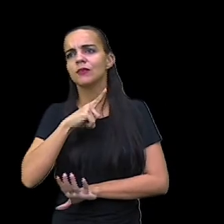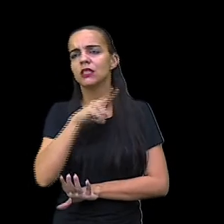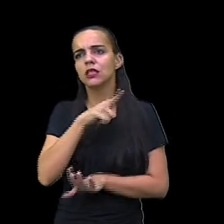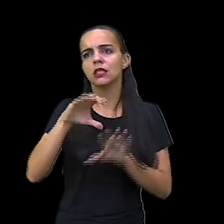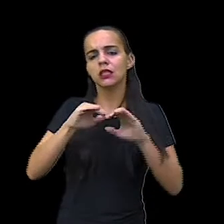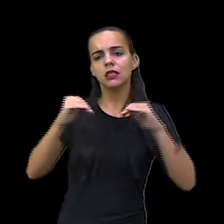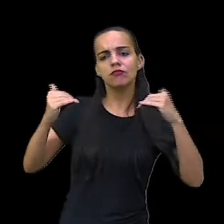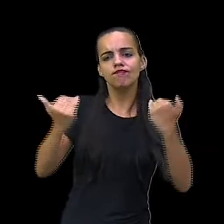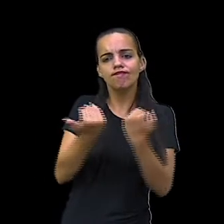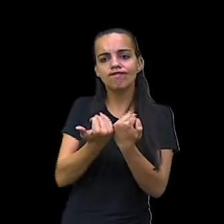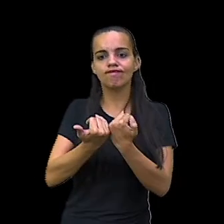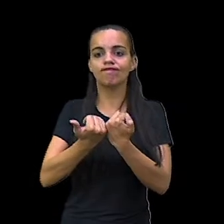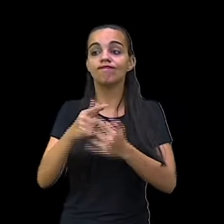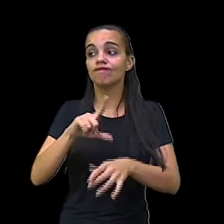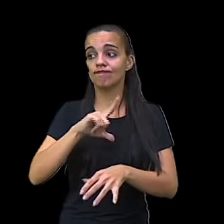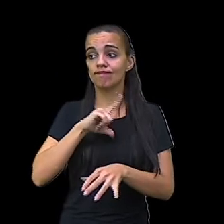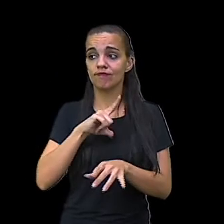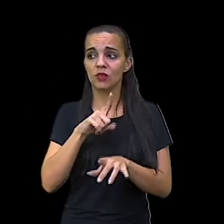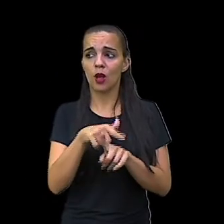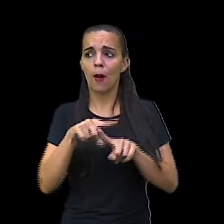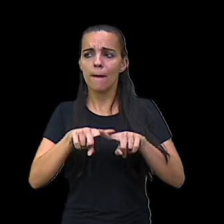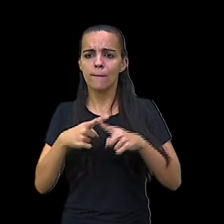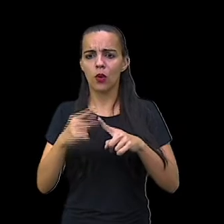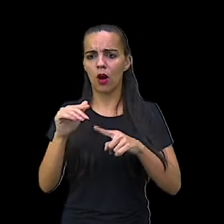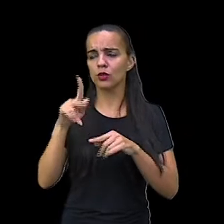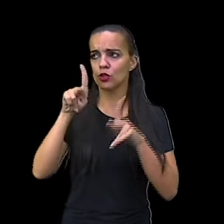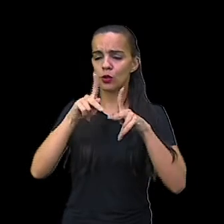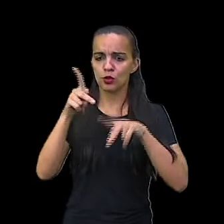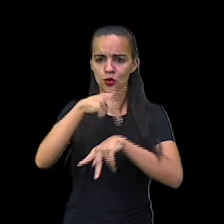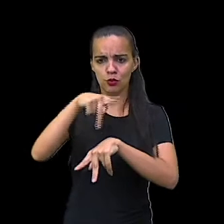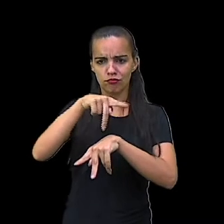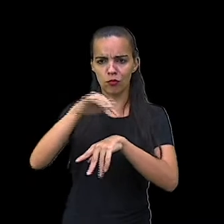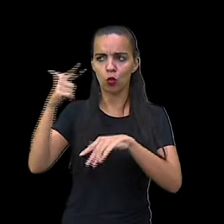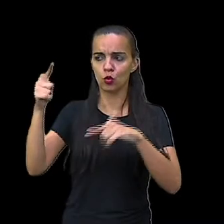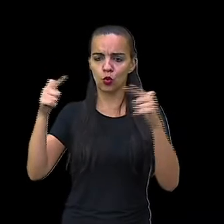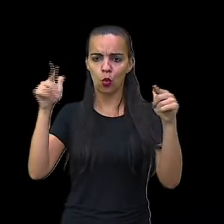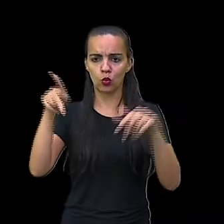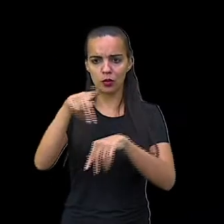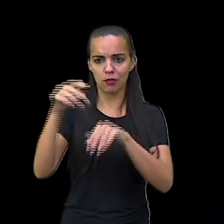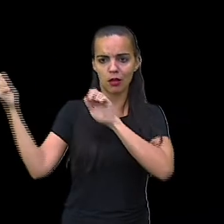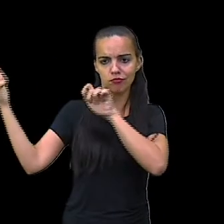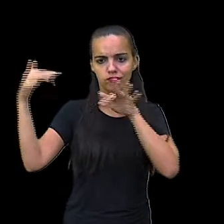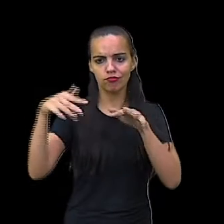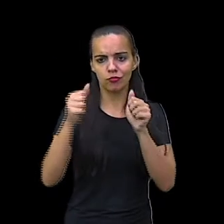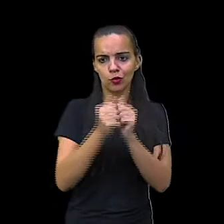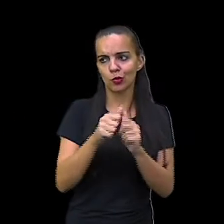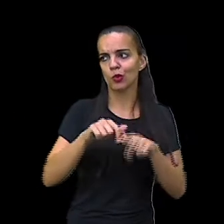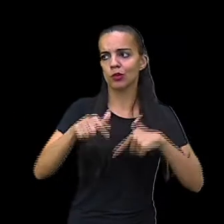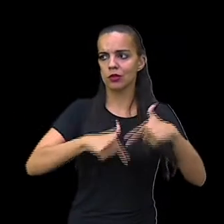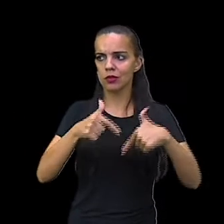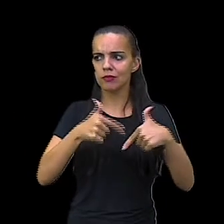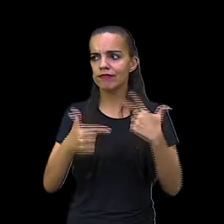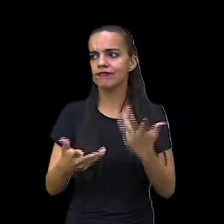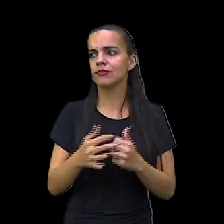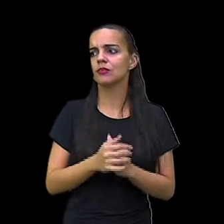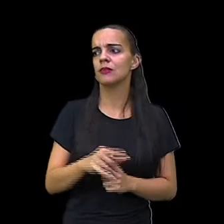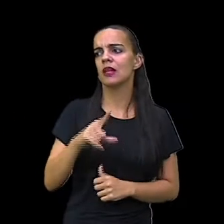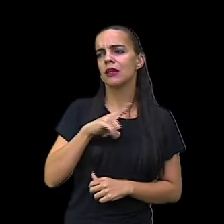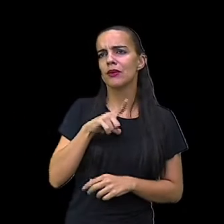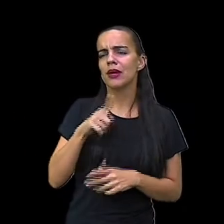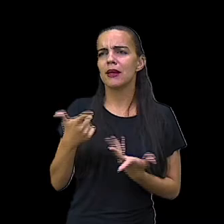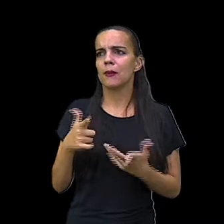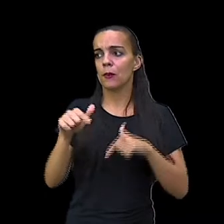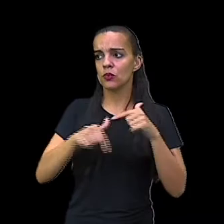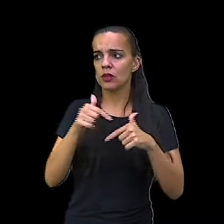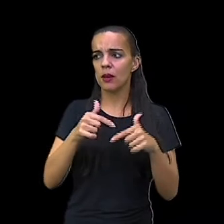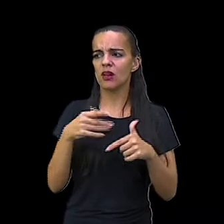da Primeira Internacional dos Trabalhadores. Nessa doutrina, o trabalhador ele é considerado